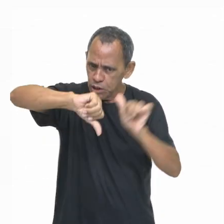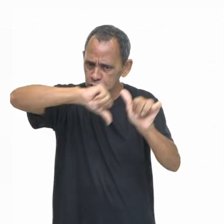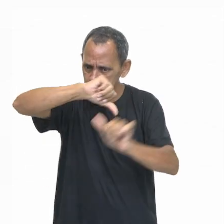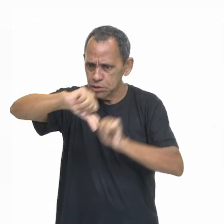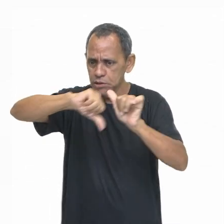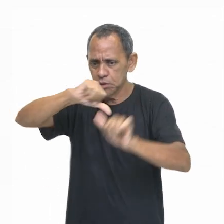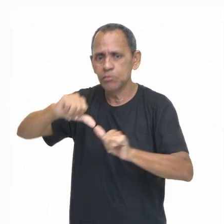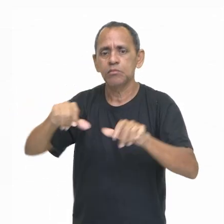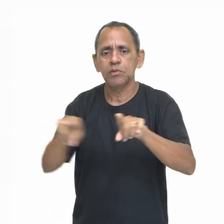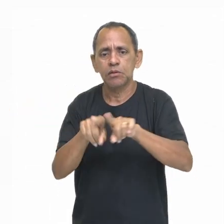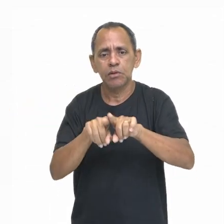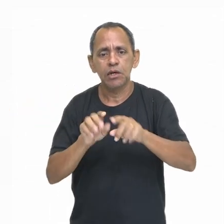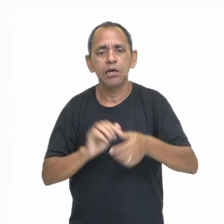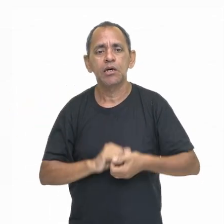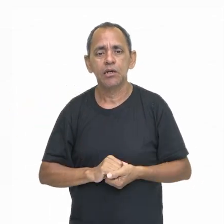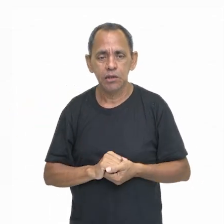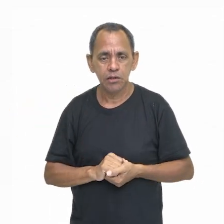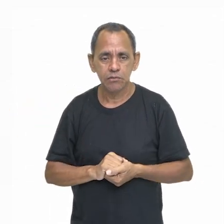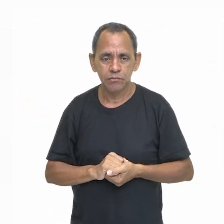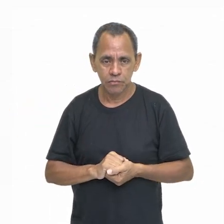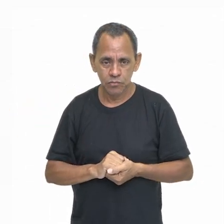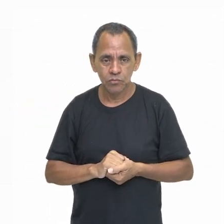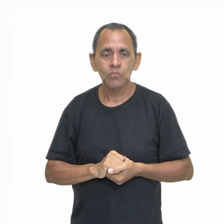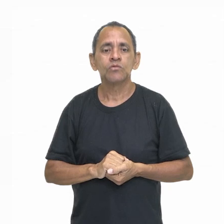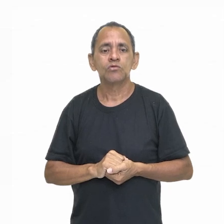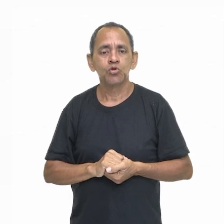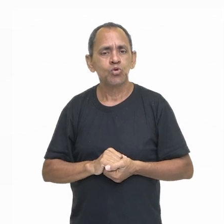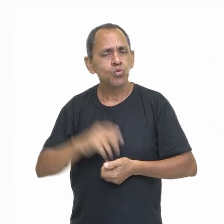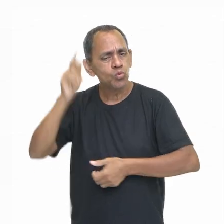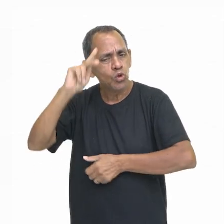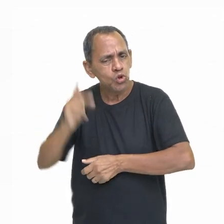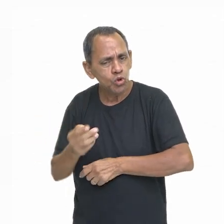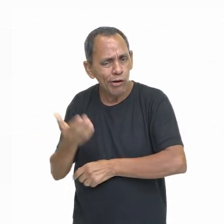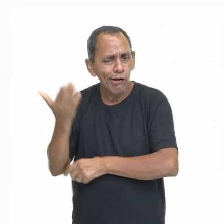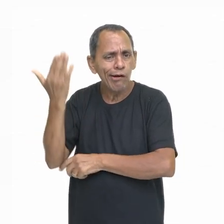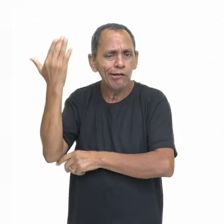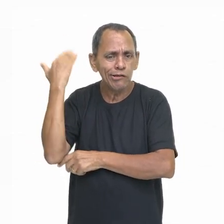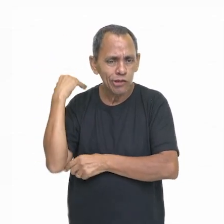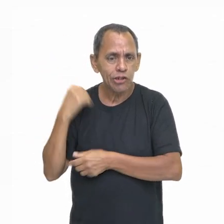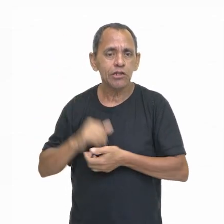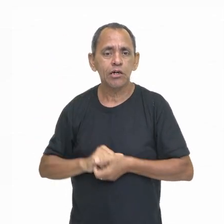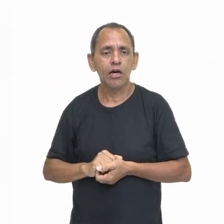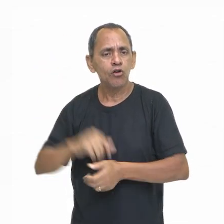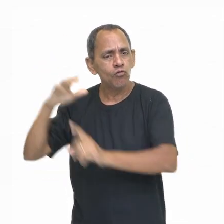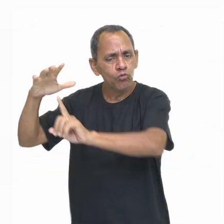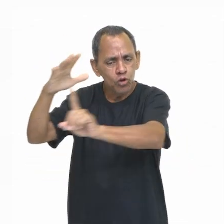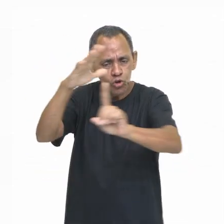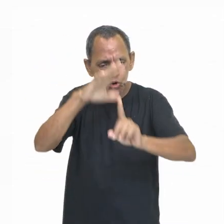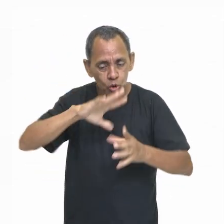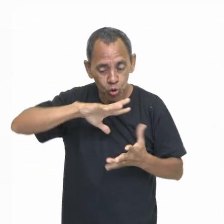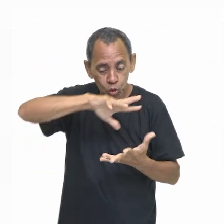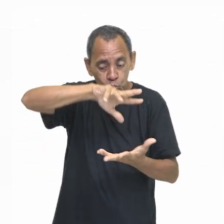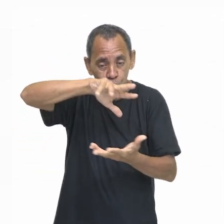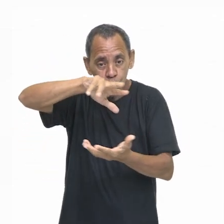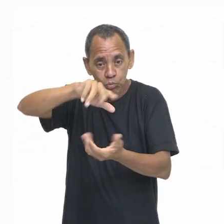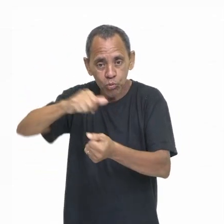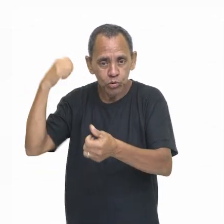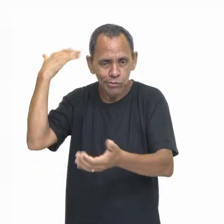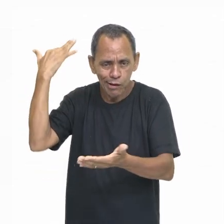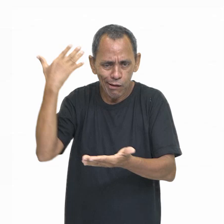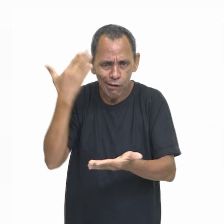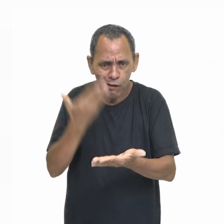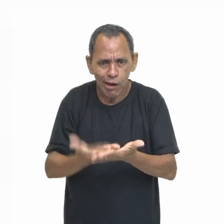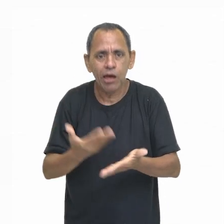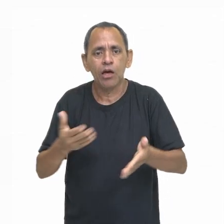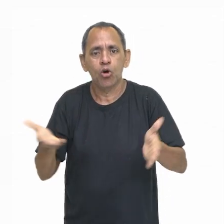rica história, com raízes milenares, influenciou profundamente o mundo e continua a